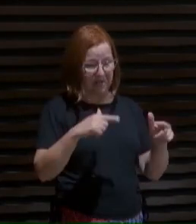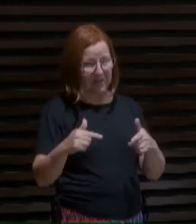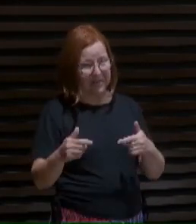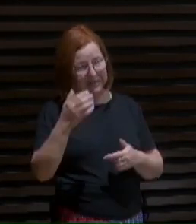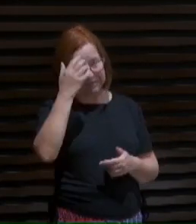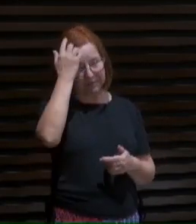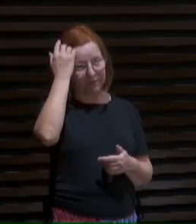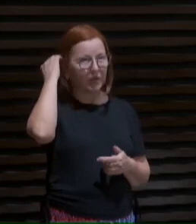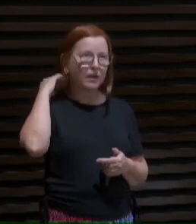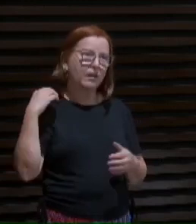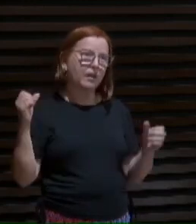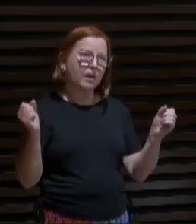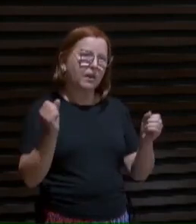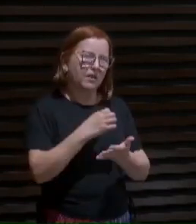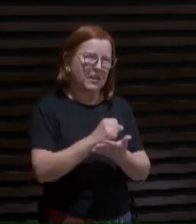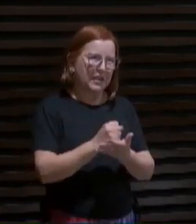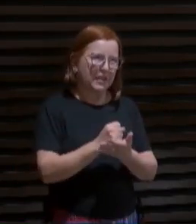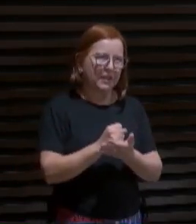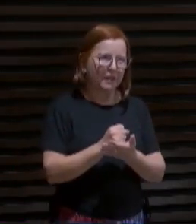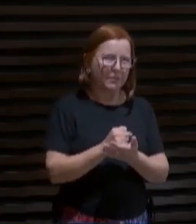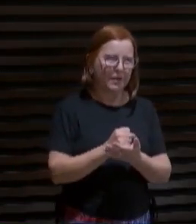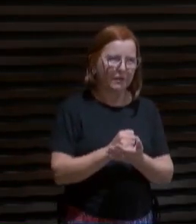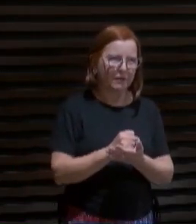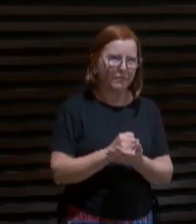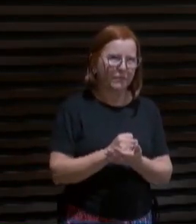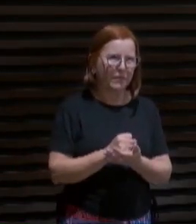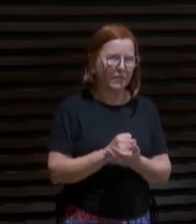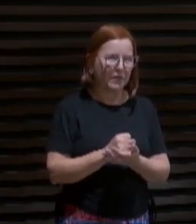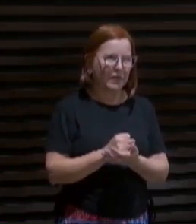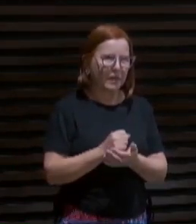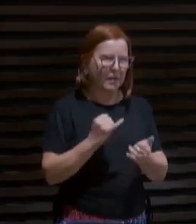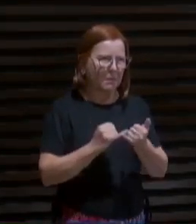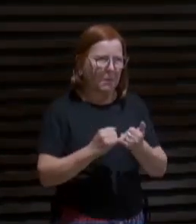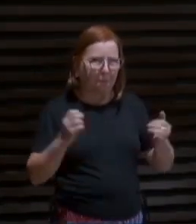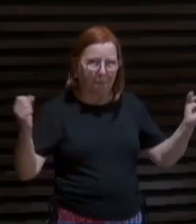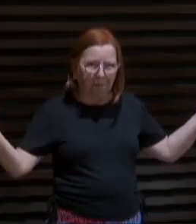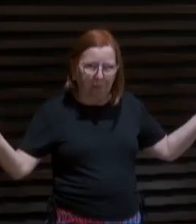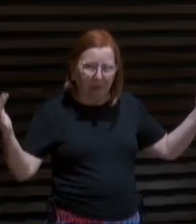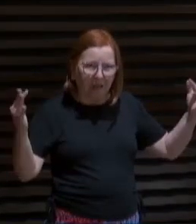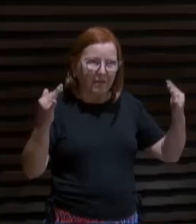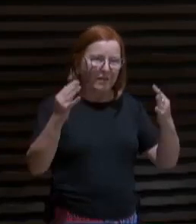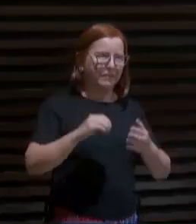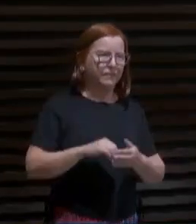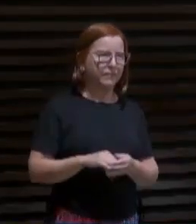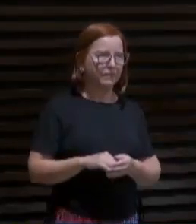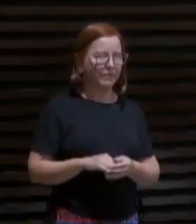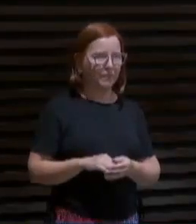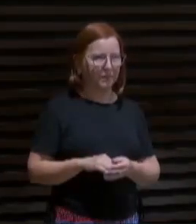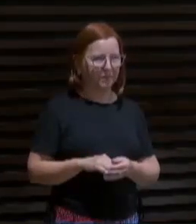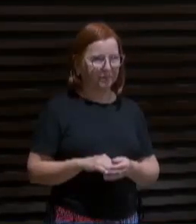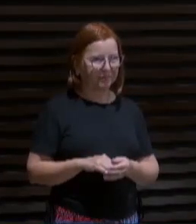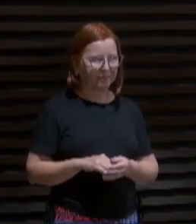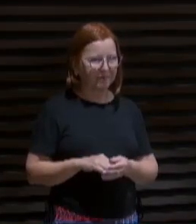era a enxurrada, parece abelha que sai da colmeia. O maribondo, melhor